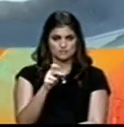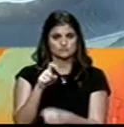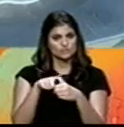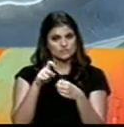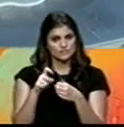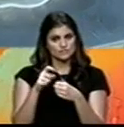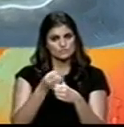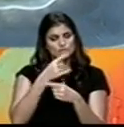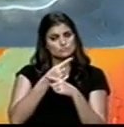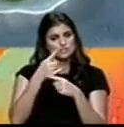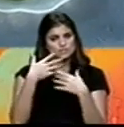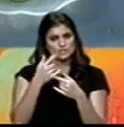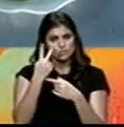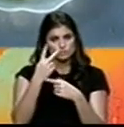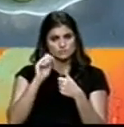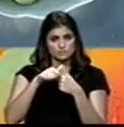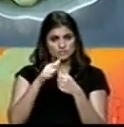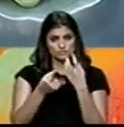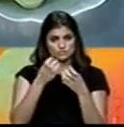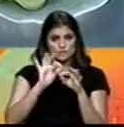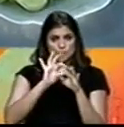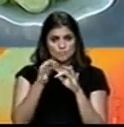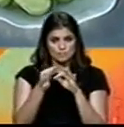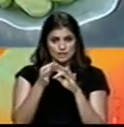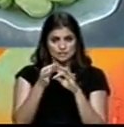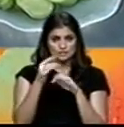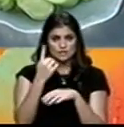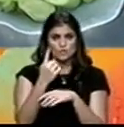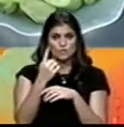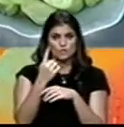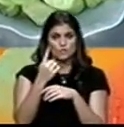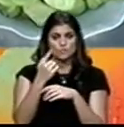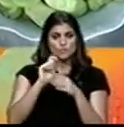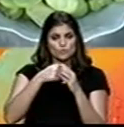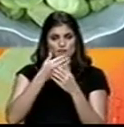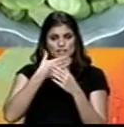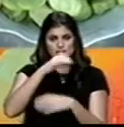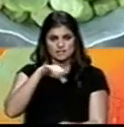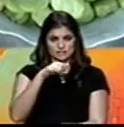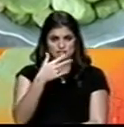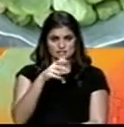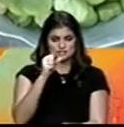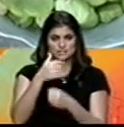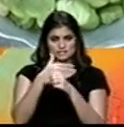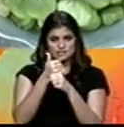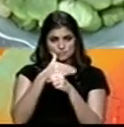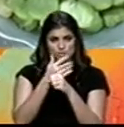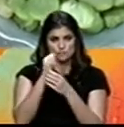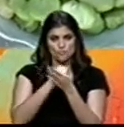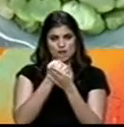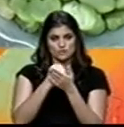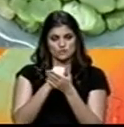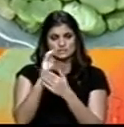bem. Já explicas porquê. Duas batatas médias cozidas com a pele, com 80 gramas cada, uma colher de sobremesa de azeite, 100 gramas de cebola, um dente de